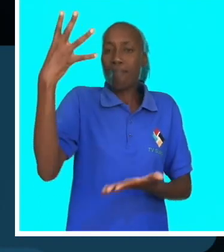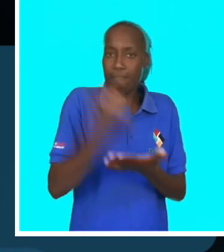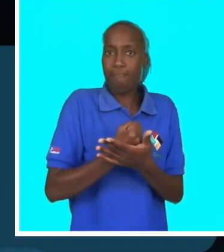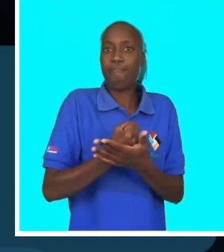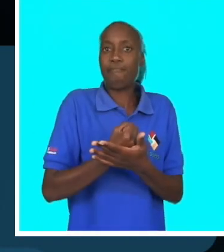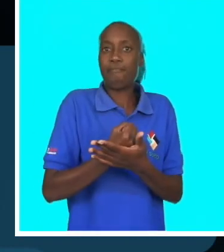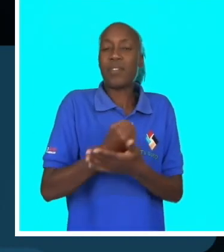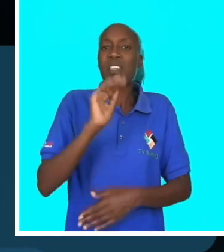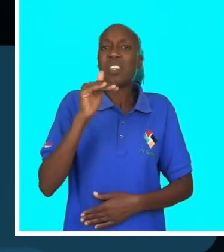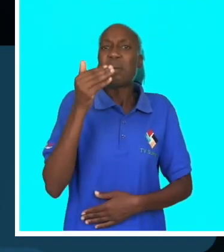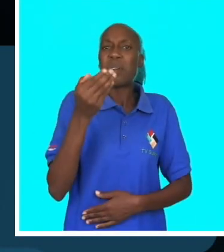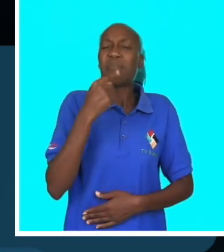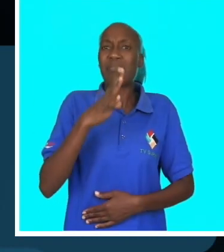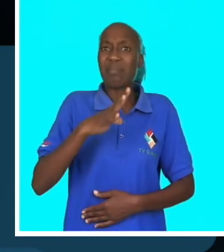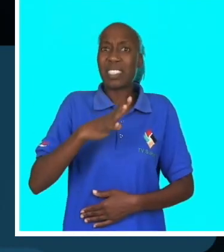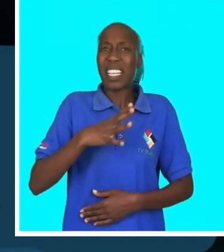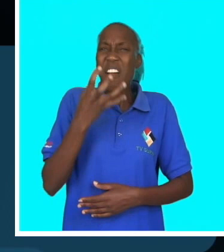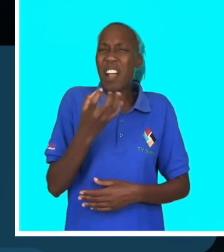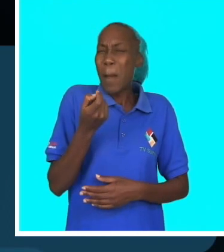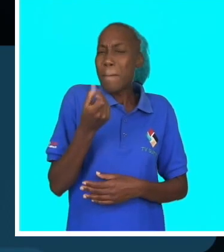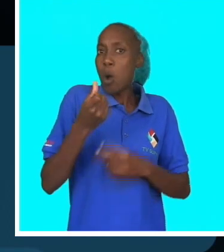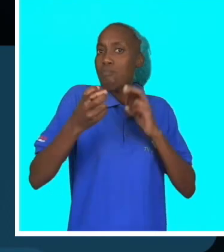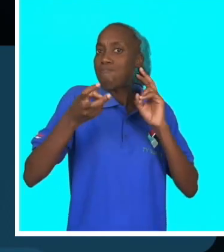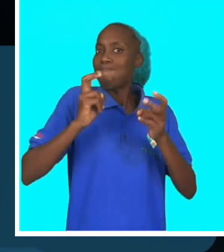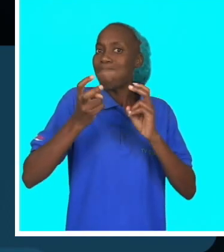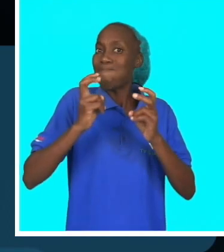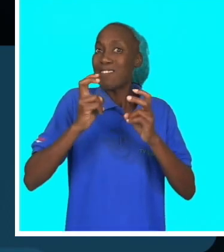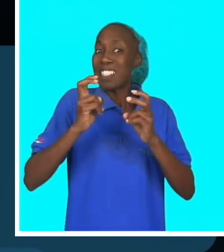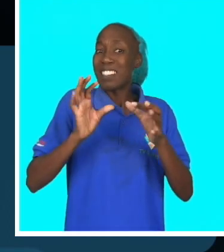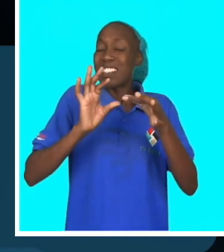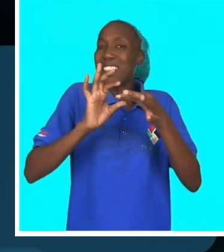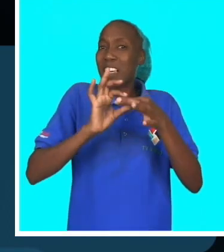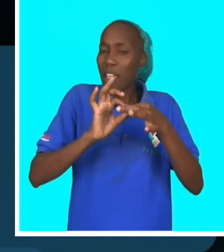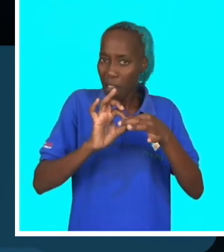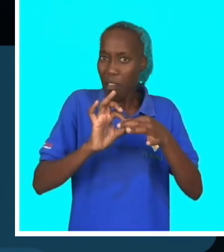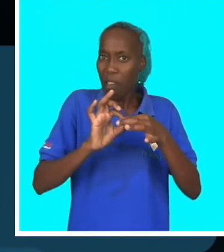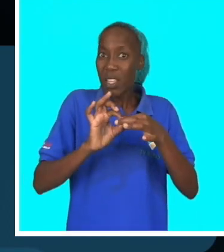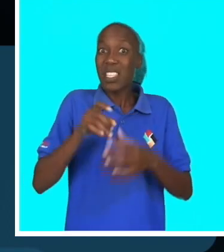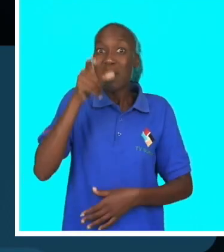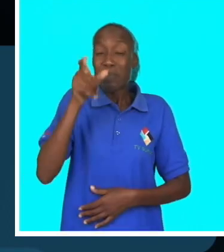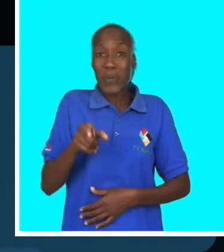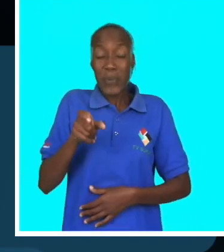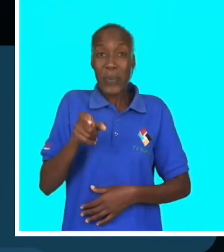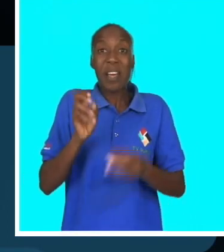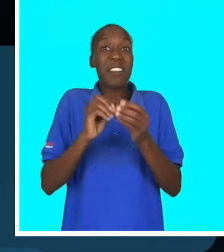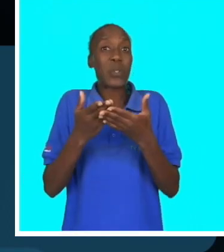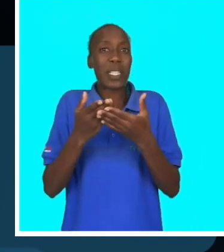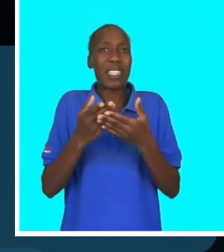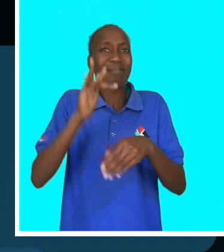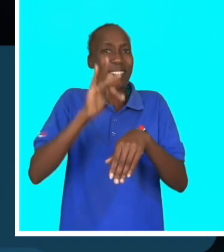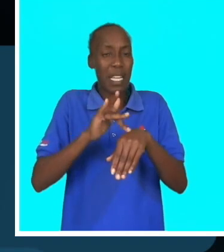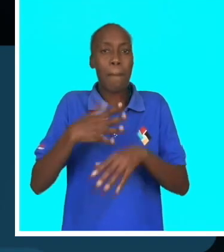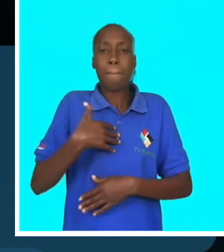já está aqui. Lá foram buscar a... E eu estava a isto, de tocar o cabo da eletricidade. Aquilo,